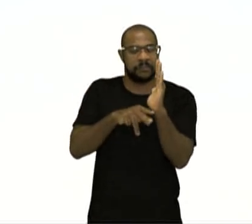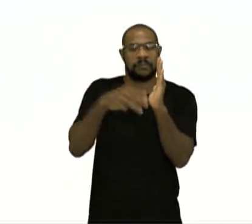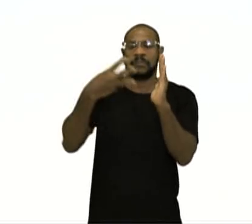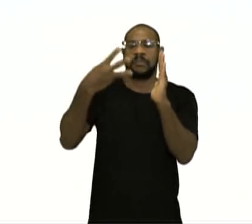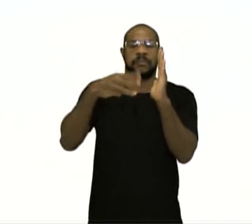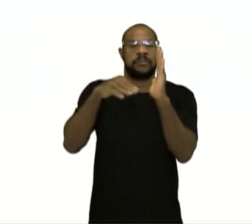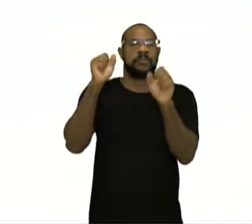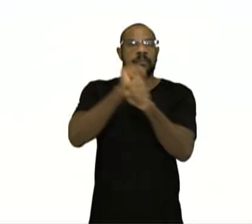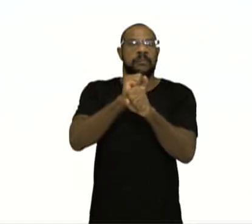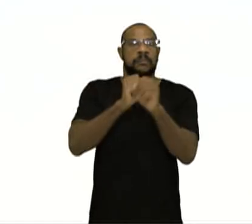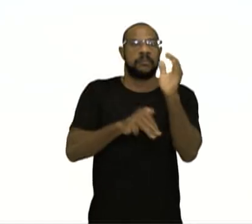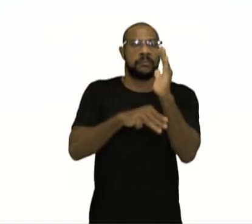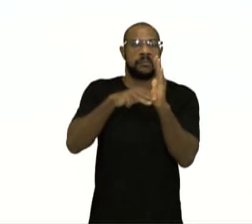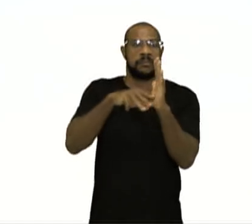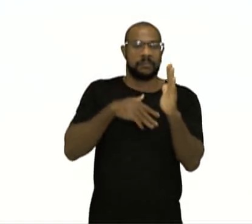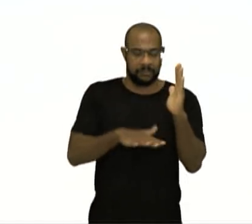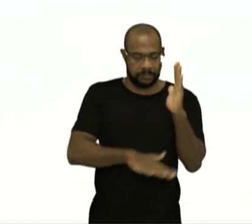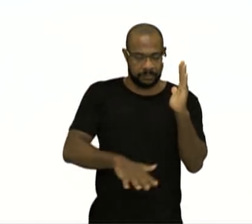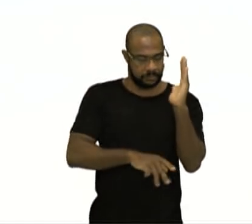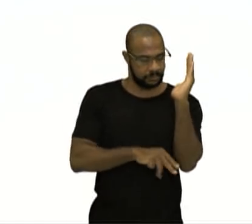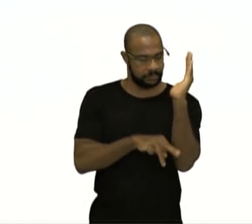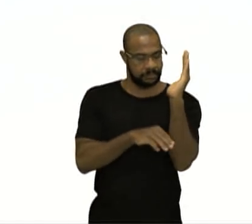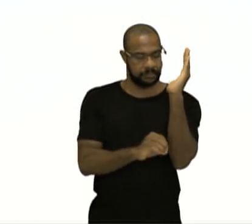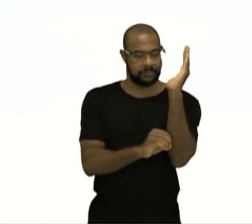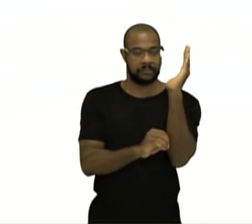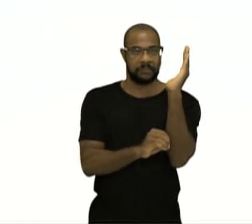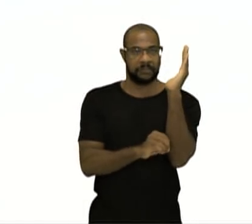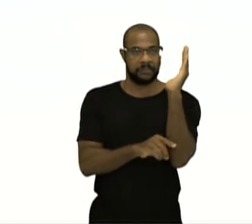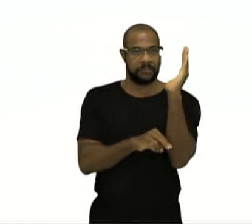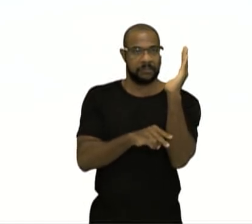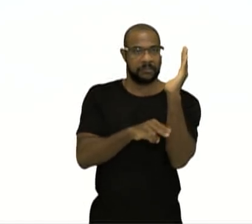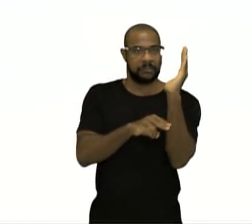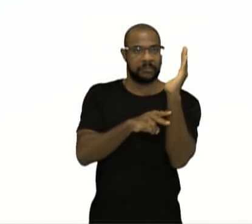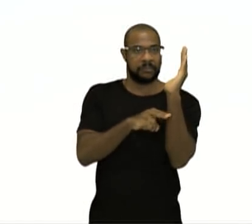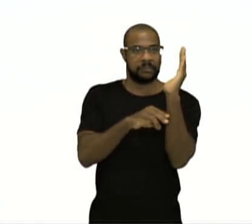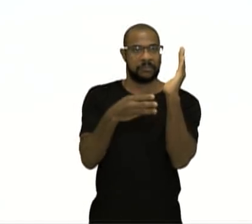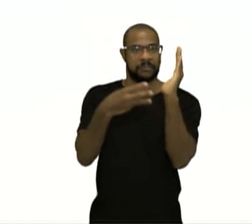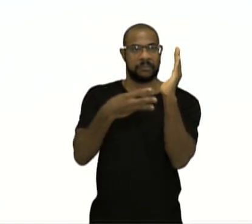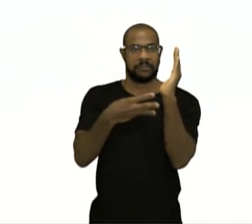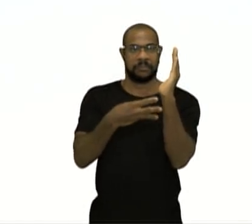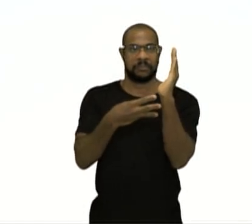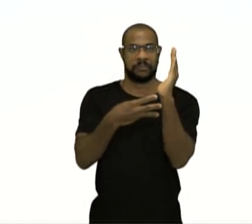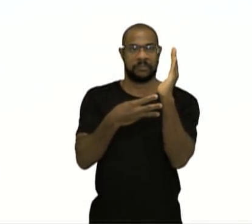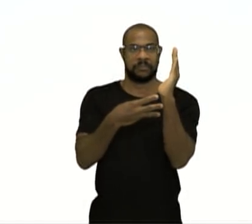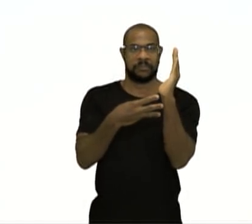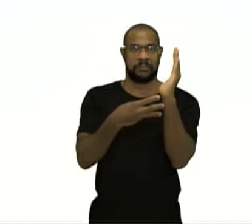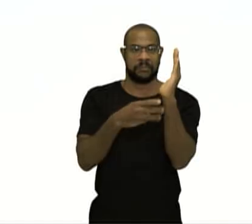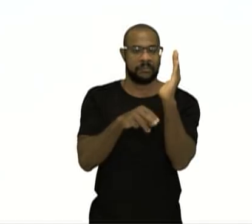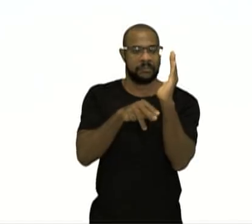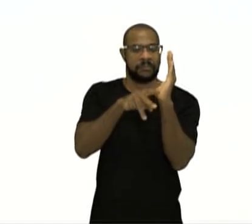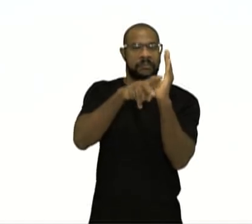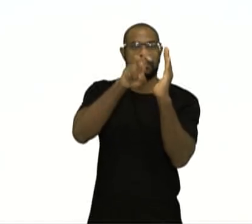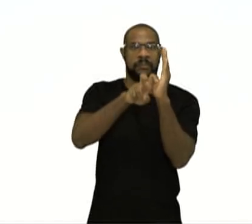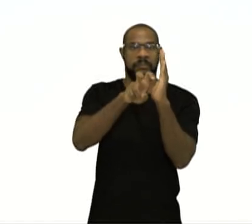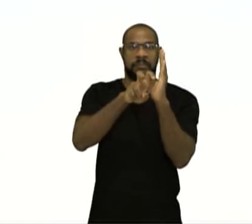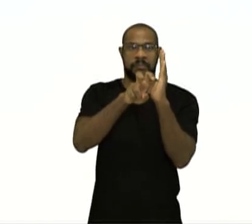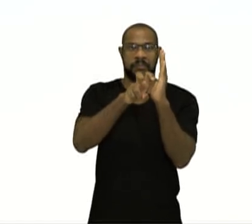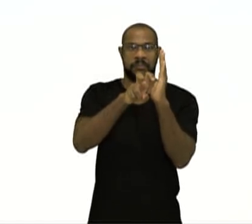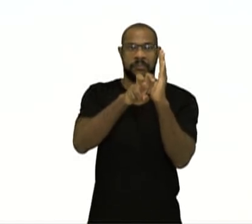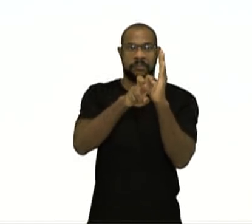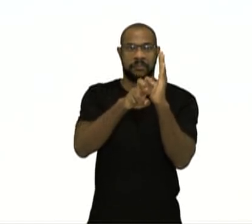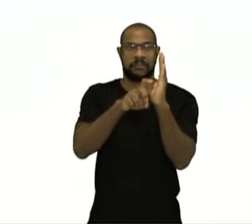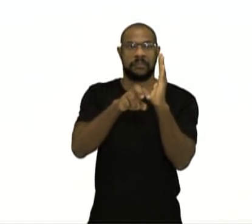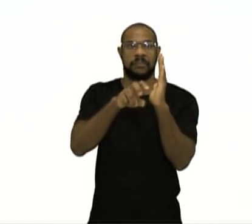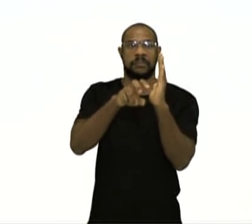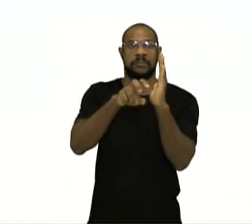aqui, ele estava no térreo, térreo é o 0. Ele subiu 3, então mais 3. Subiu 5, mais 5